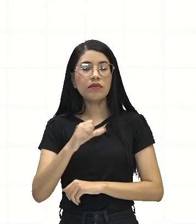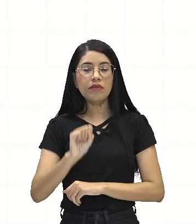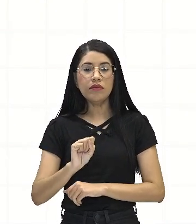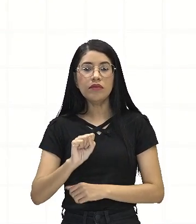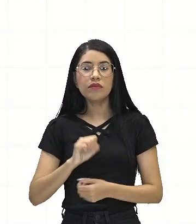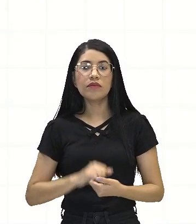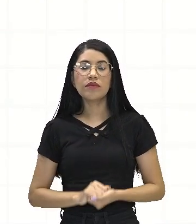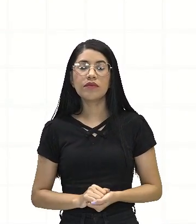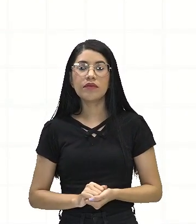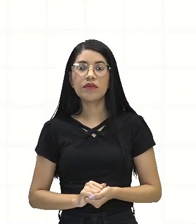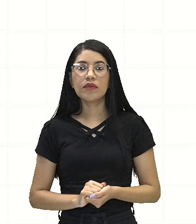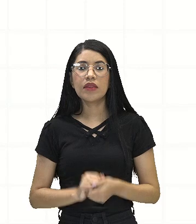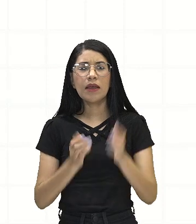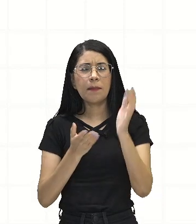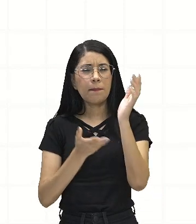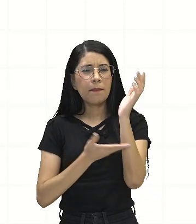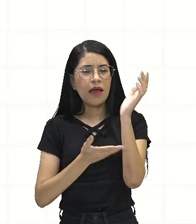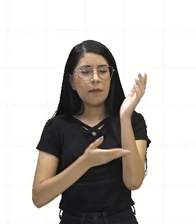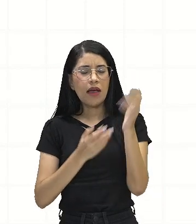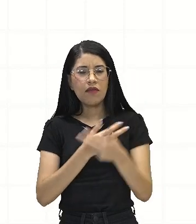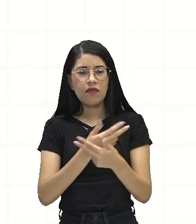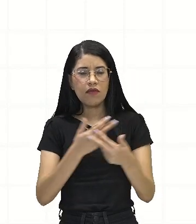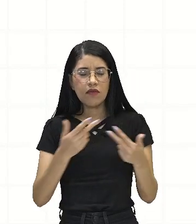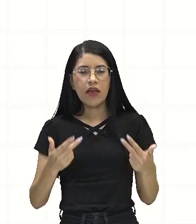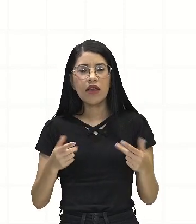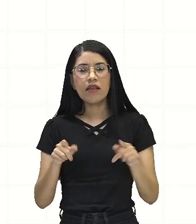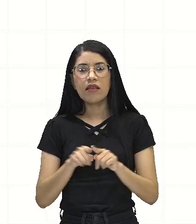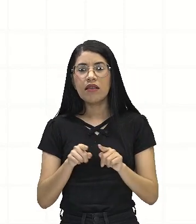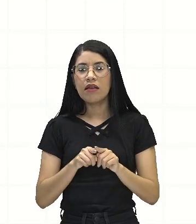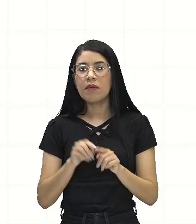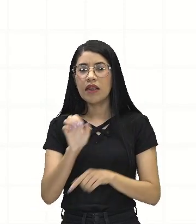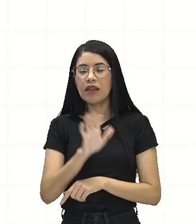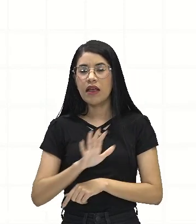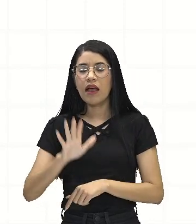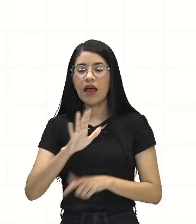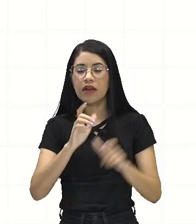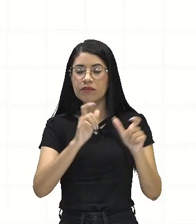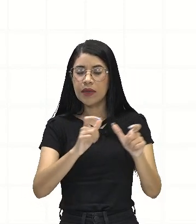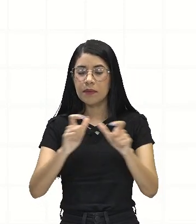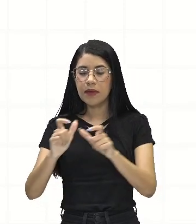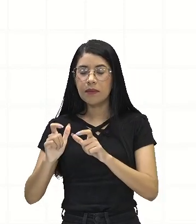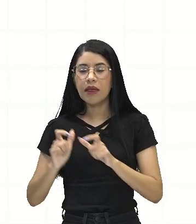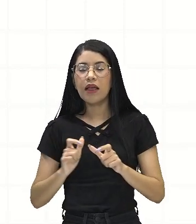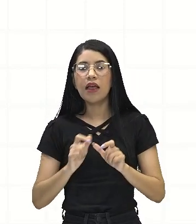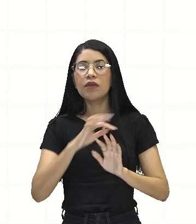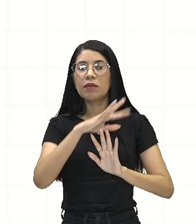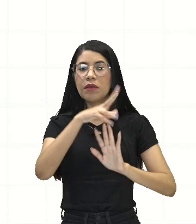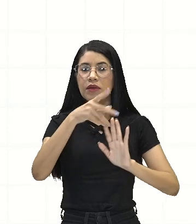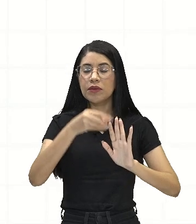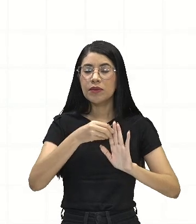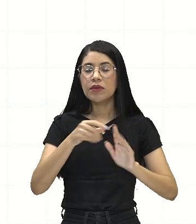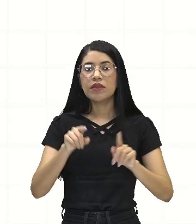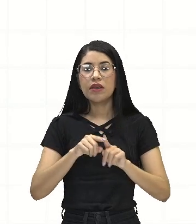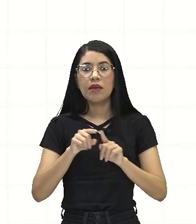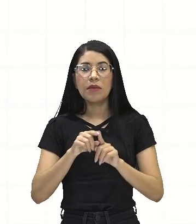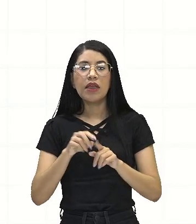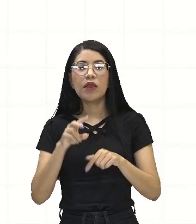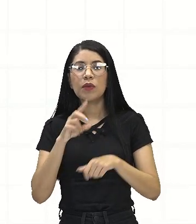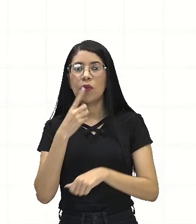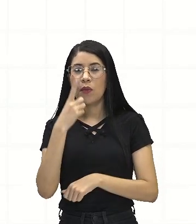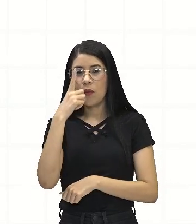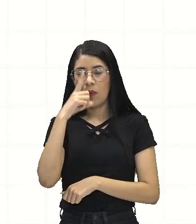cidades, vilas, o desenvolvimento também da infraestrutura das cidades e a consolidação da